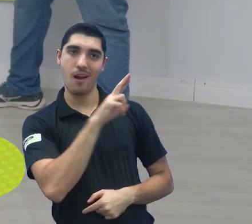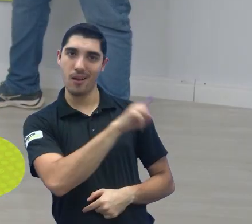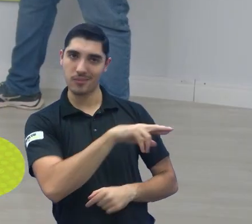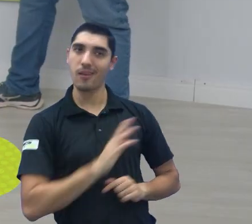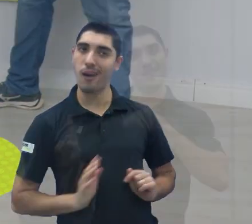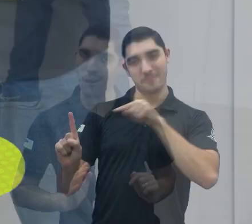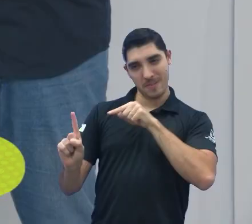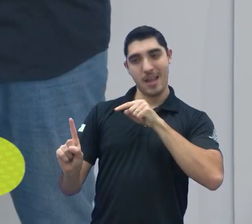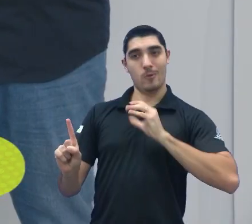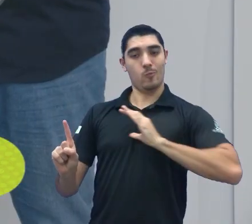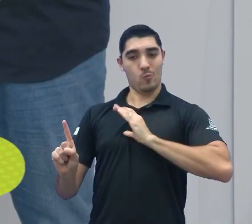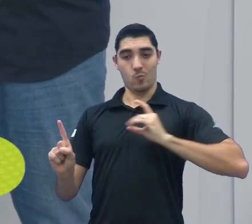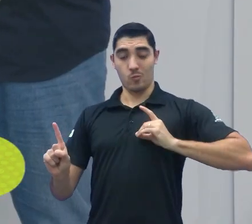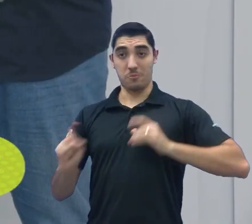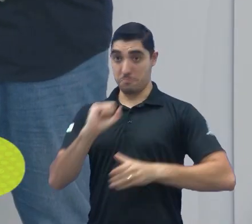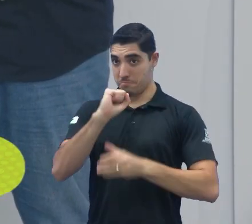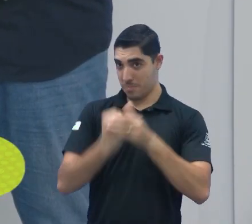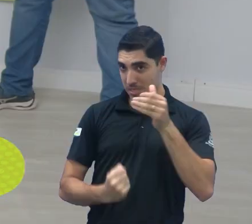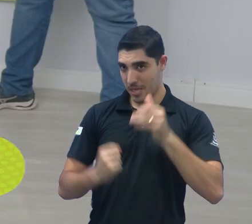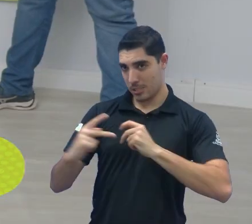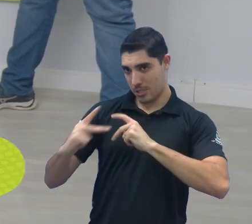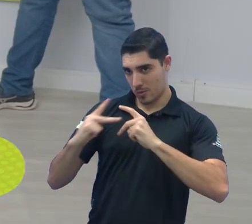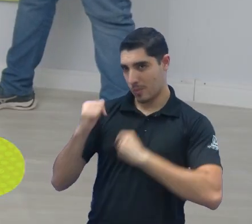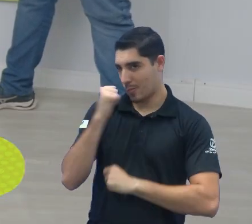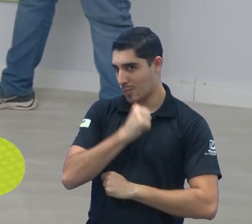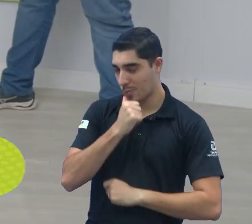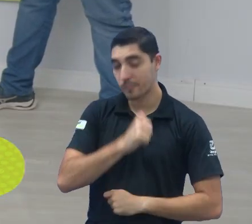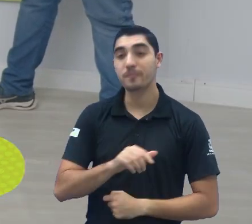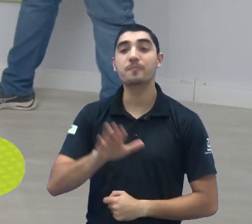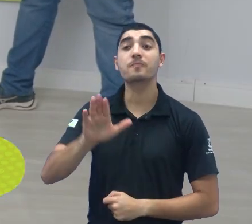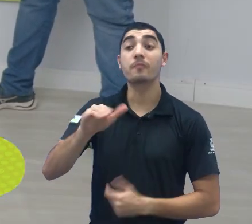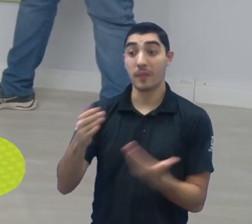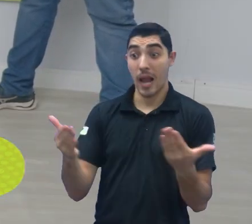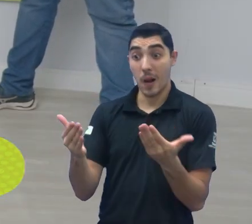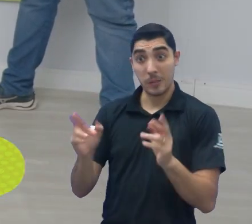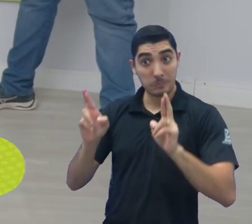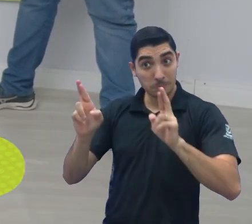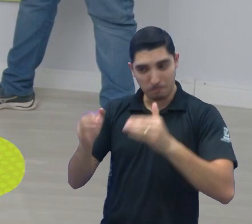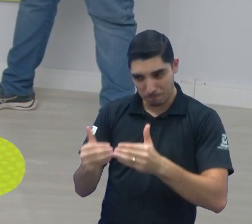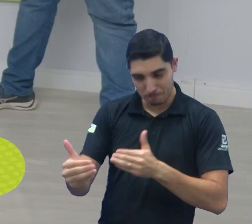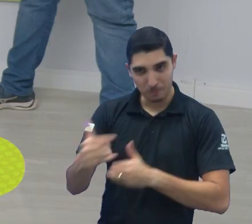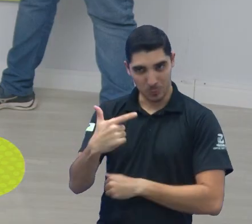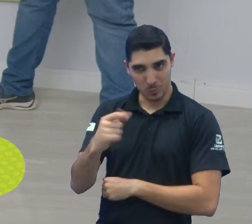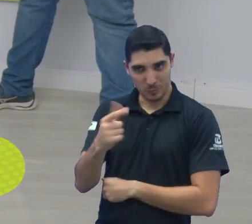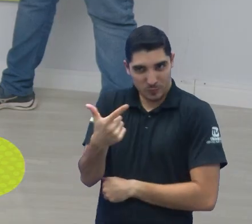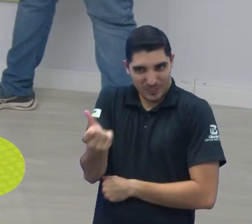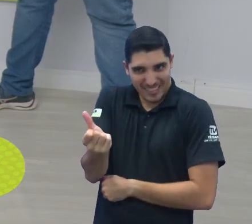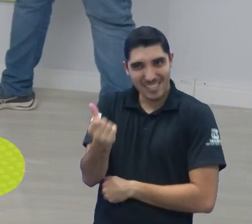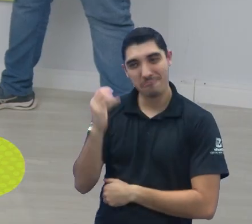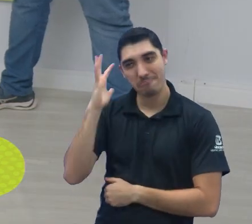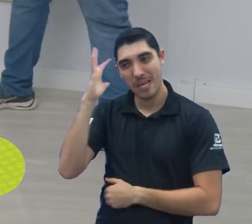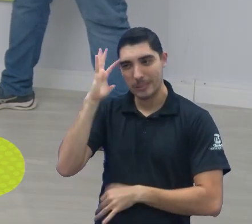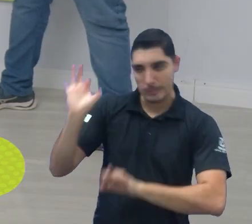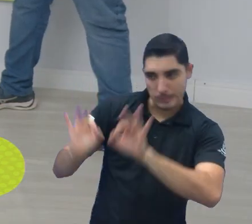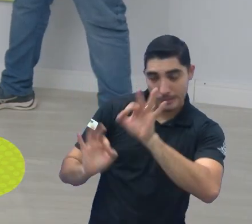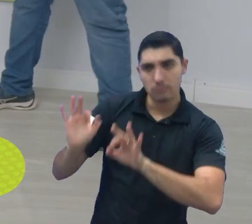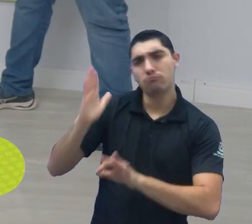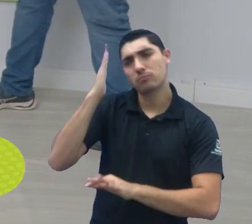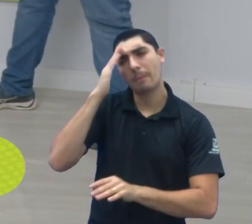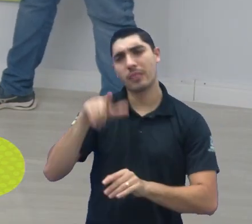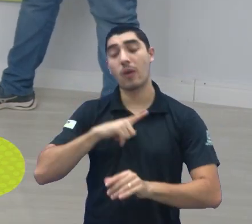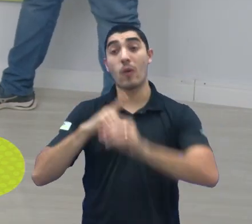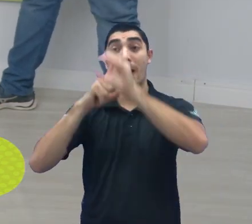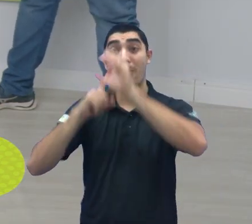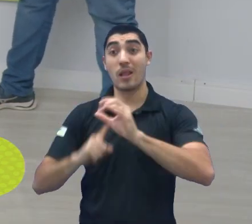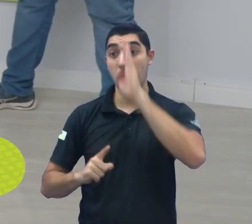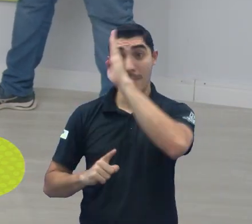Com certeza. Ana, já agora projetando 2026... A gente sabe, a LBF é a primeira competição que vocês vão